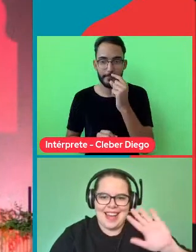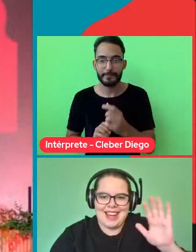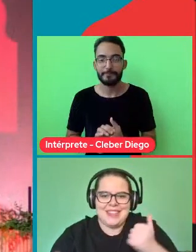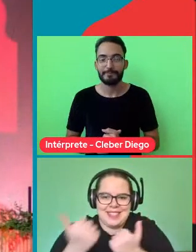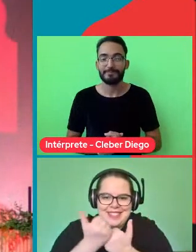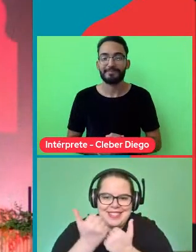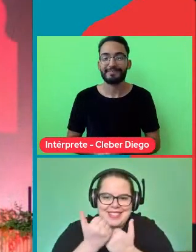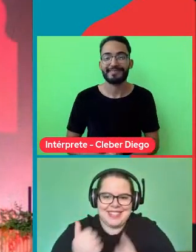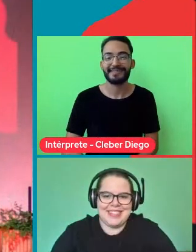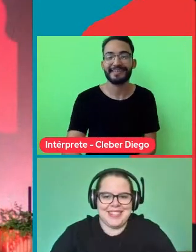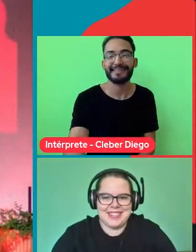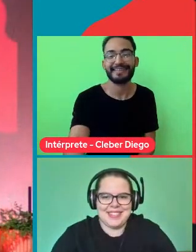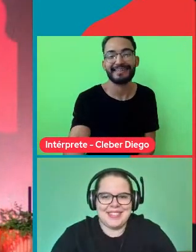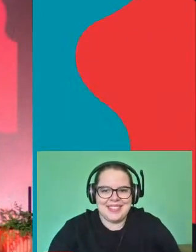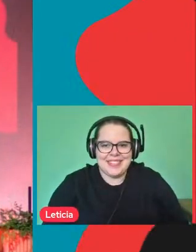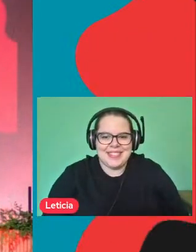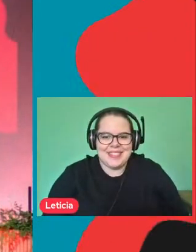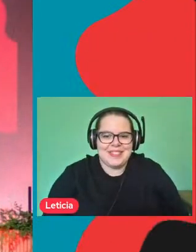Oi, gente.